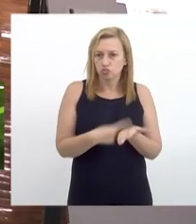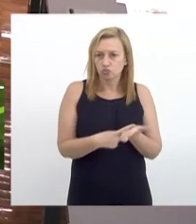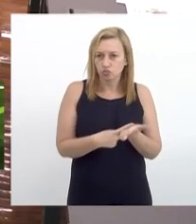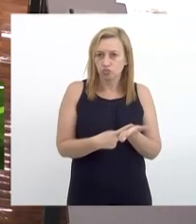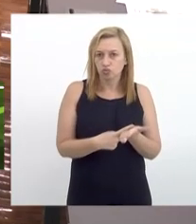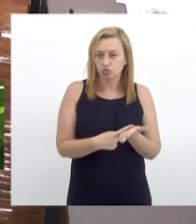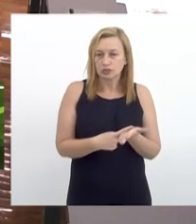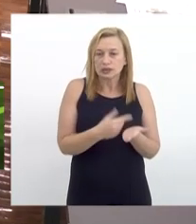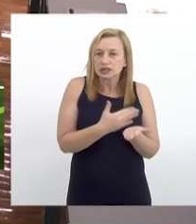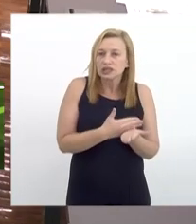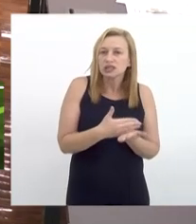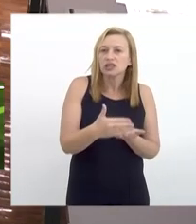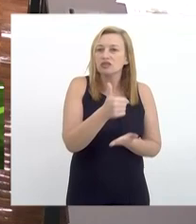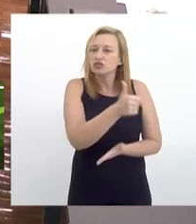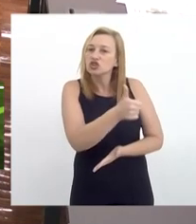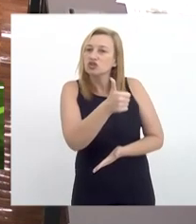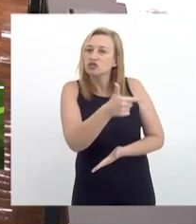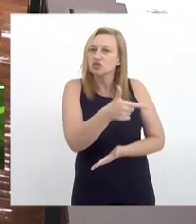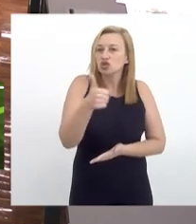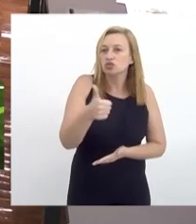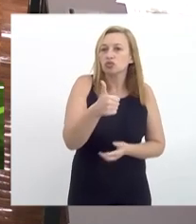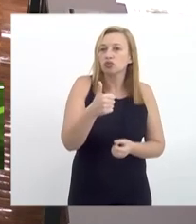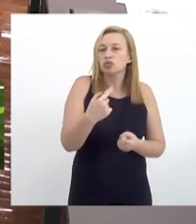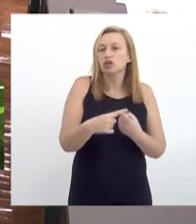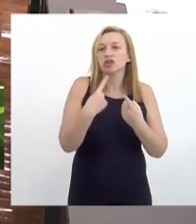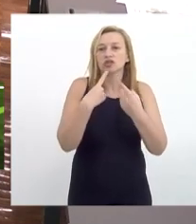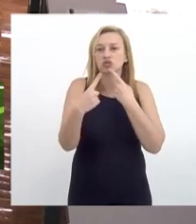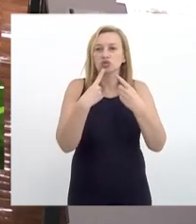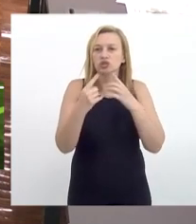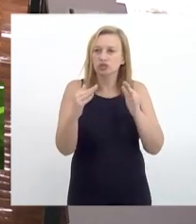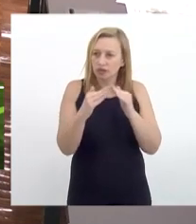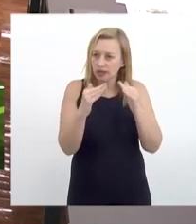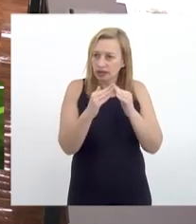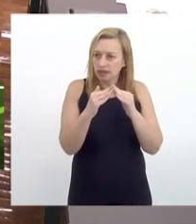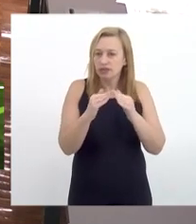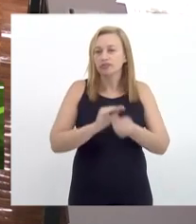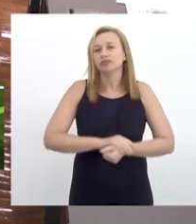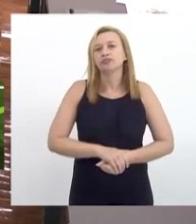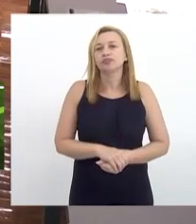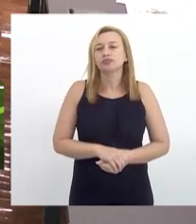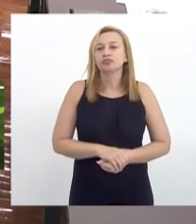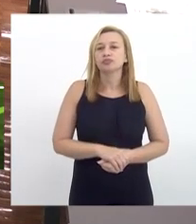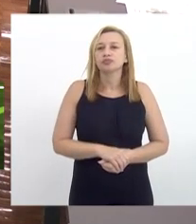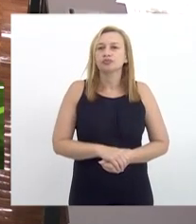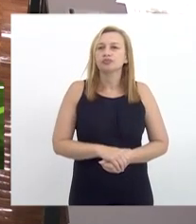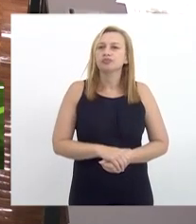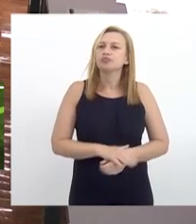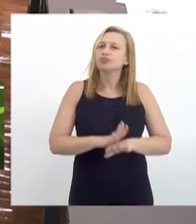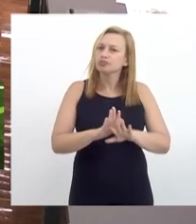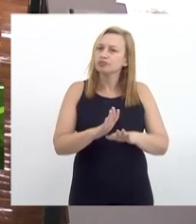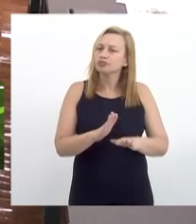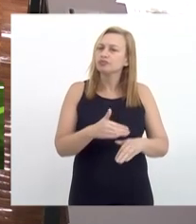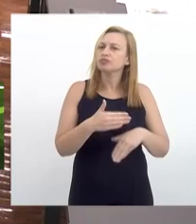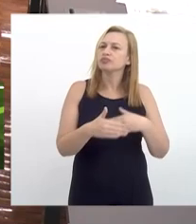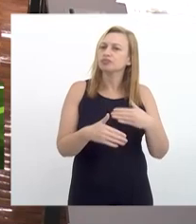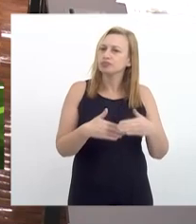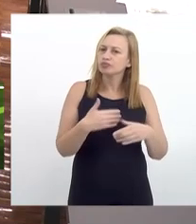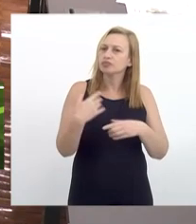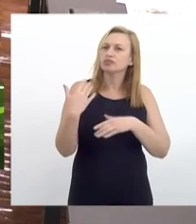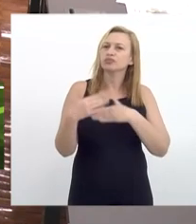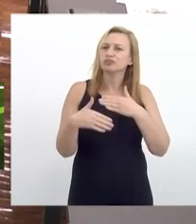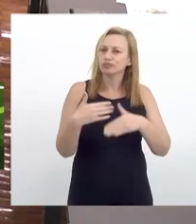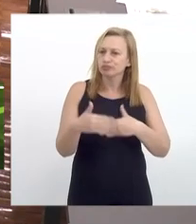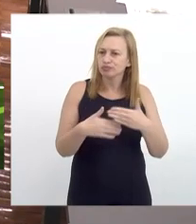desde o início era 21 porque nós debatemos muito isso na casa só que nós fizemos longas reuniões até